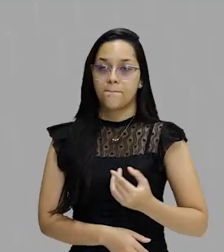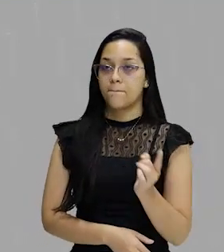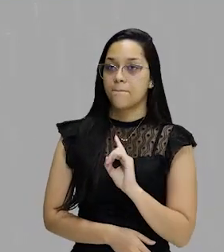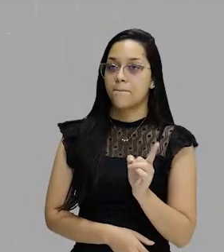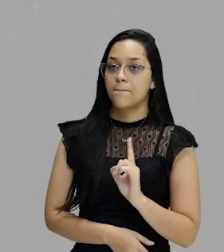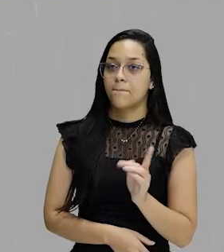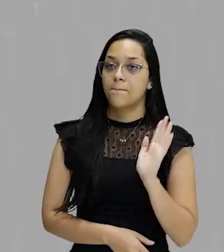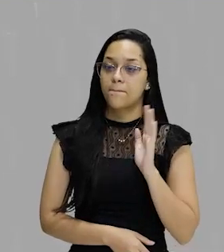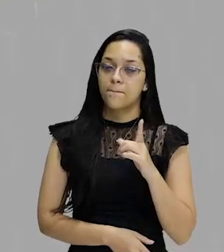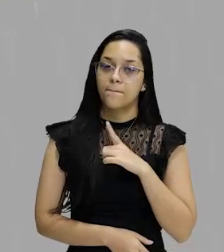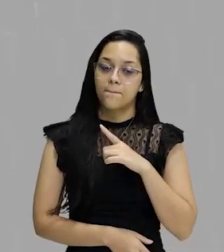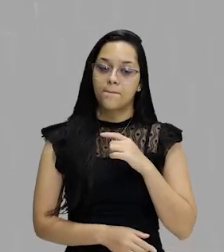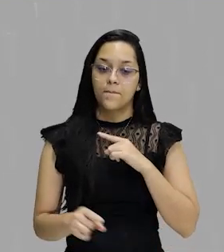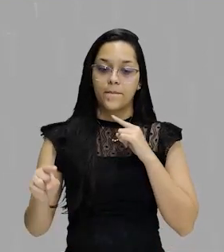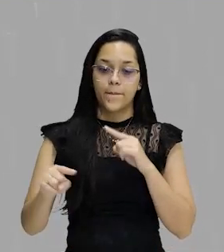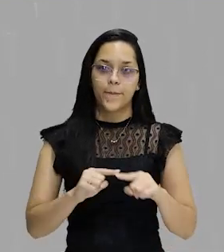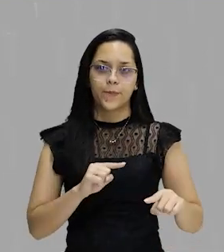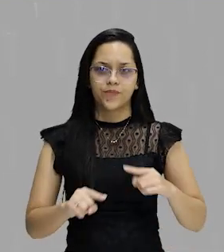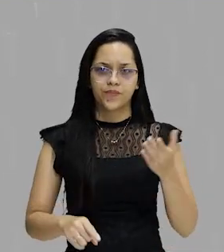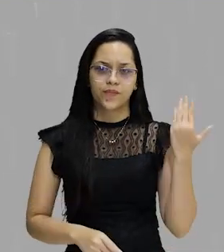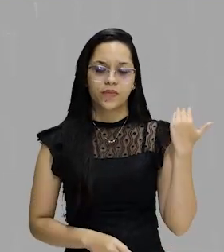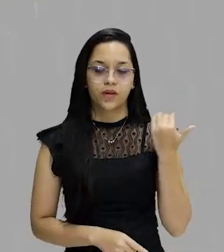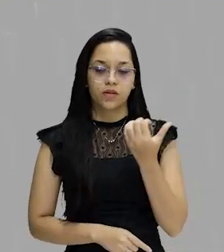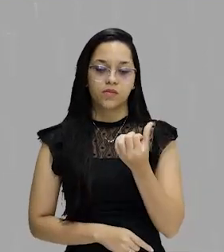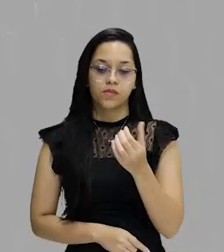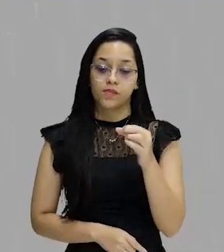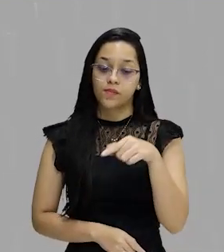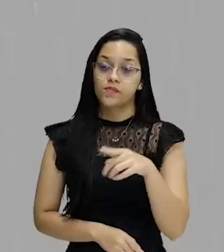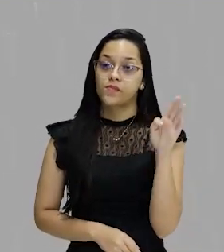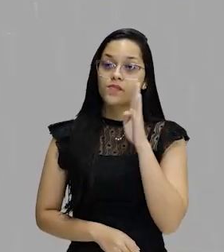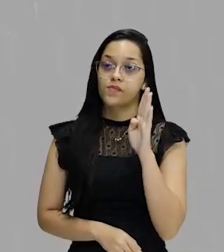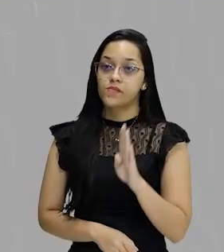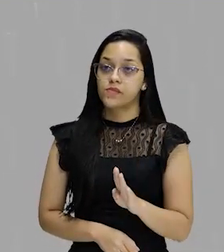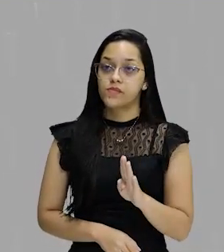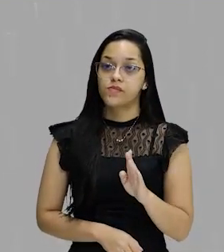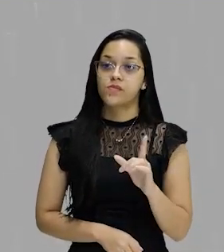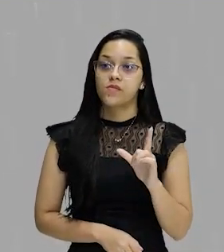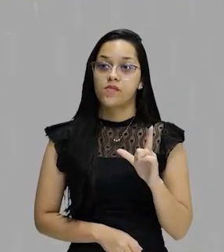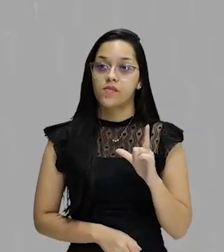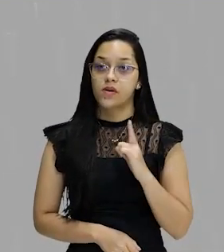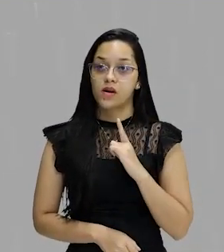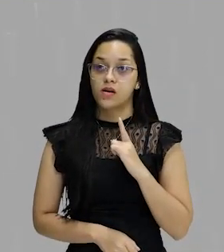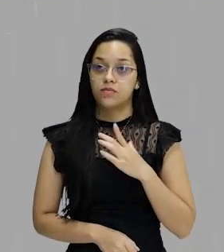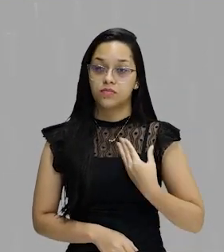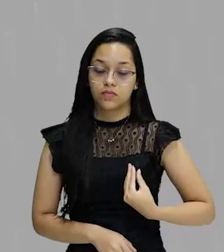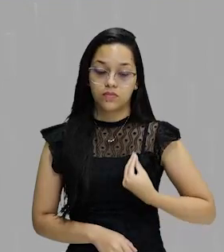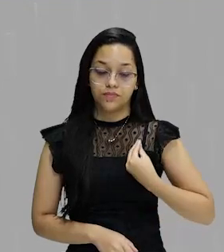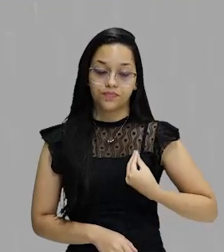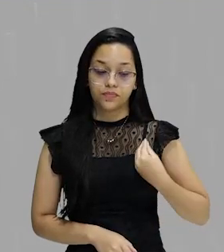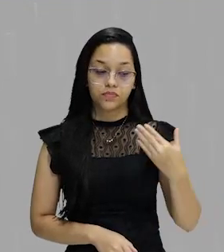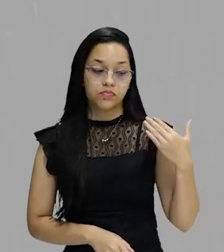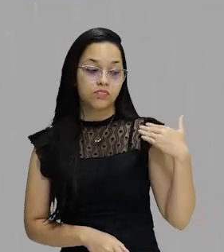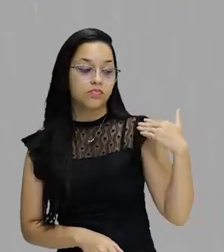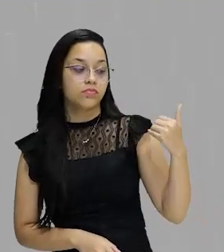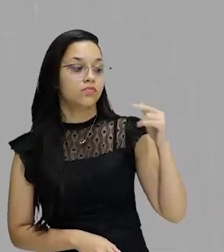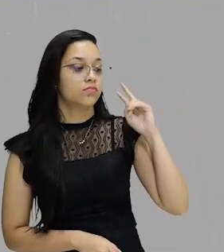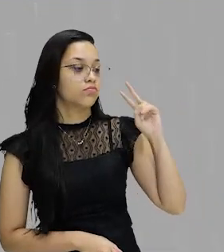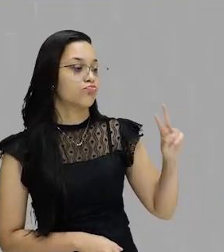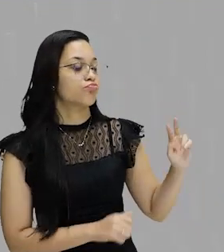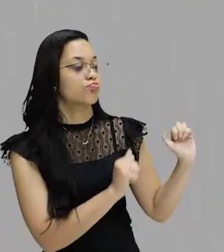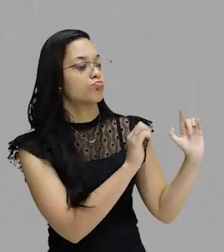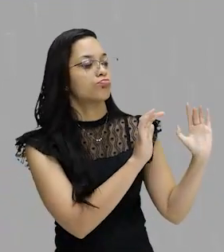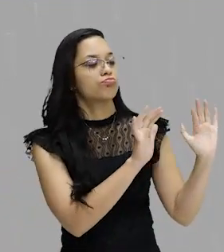Como diria uma música da época aqui, dos anos 60 no Brasil, estava à toa na vida, o meu amor me chamou para ver a banda